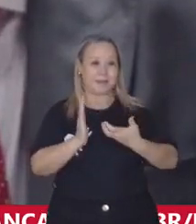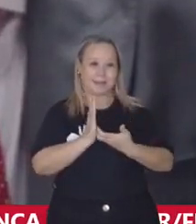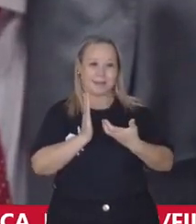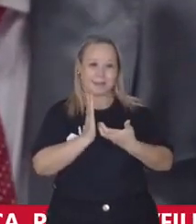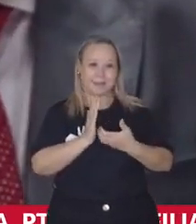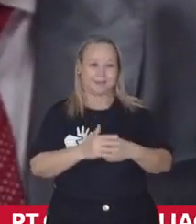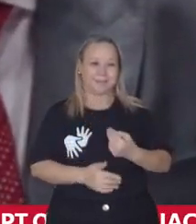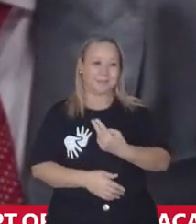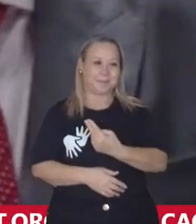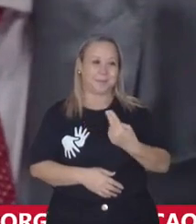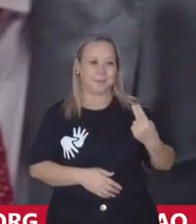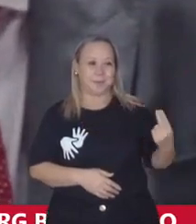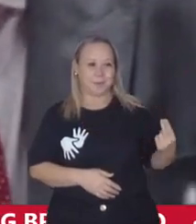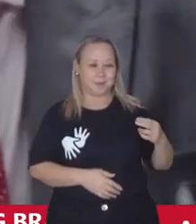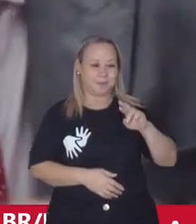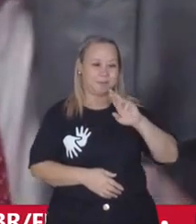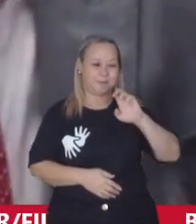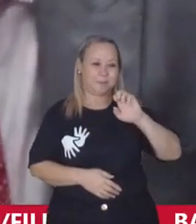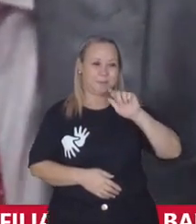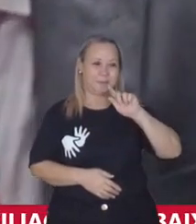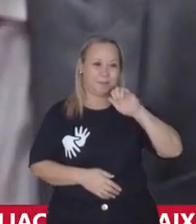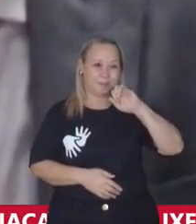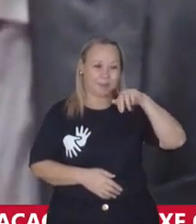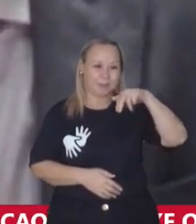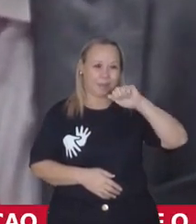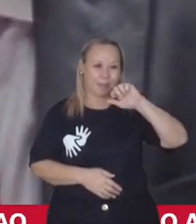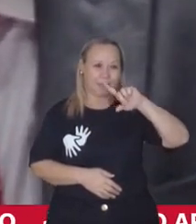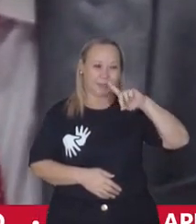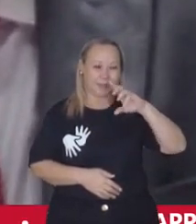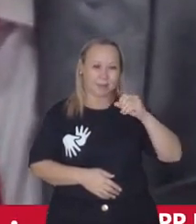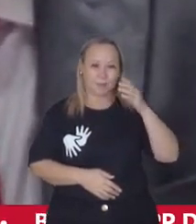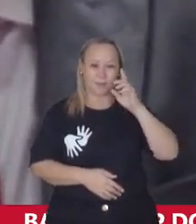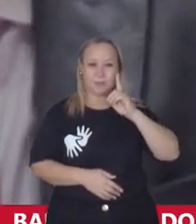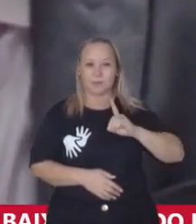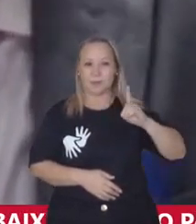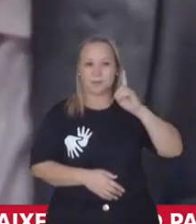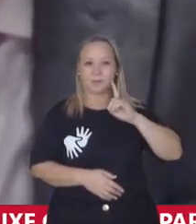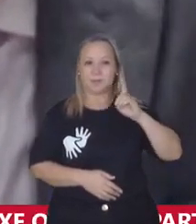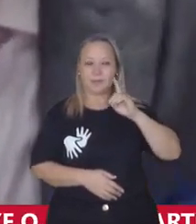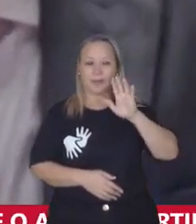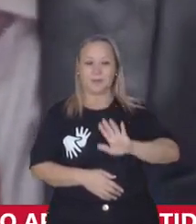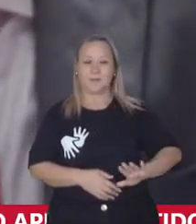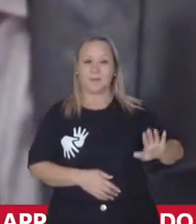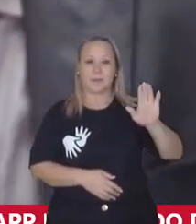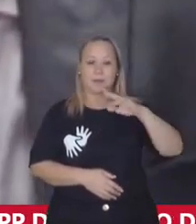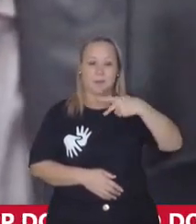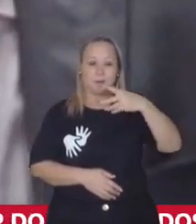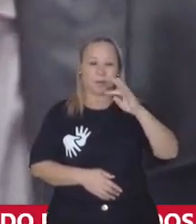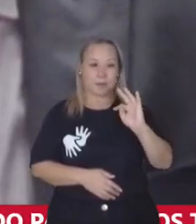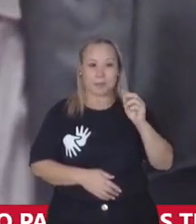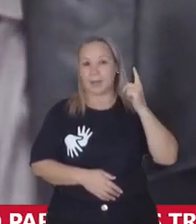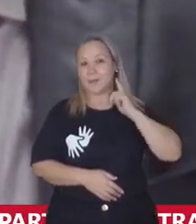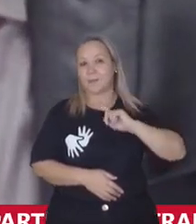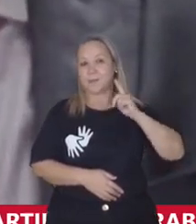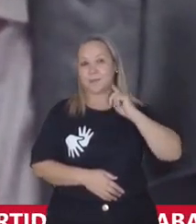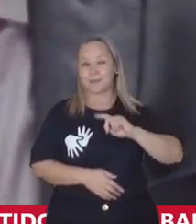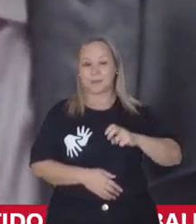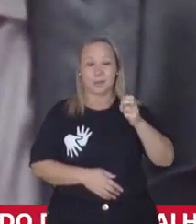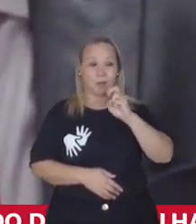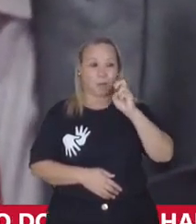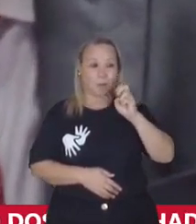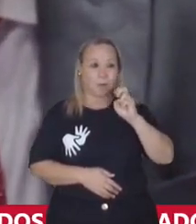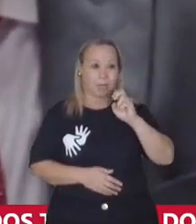Meu nome é Reginaldo Lopes, sou deputado federal pelo PT de Minas Gerais, pelo 5º